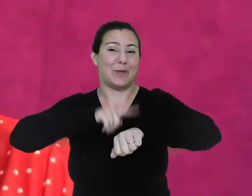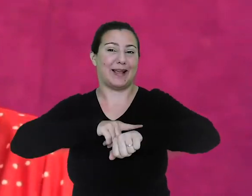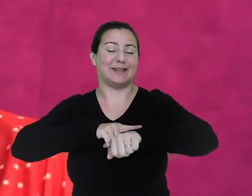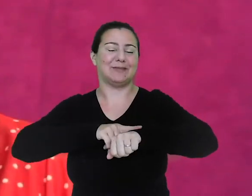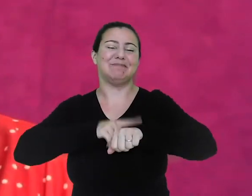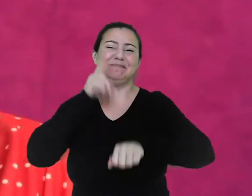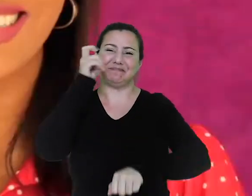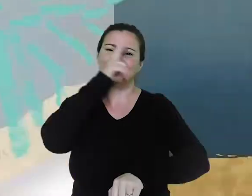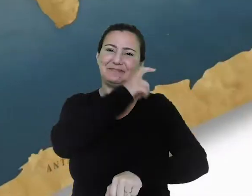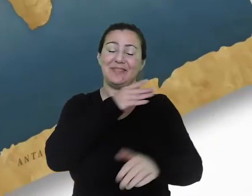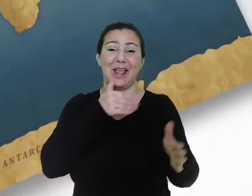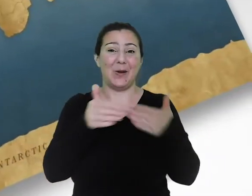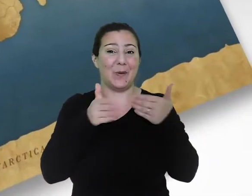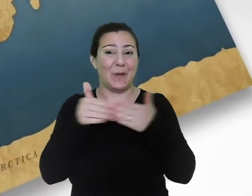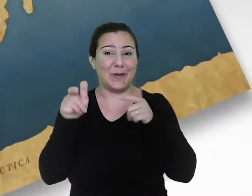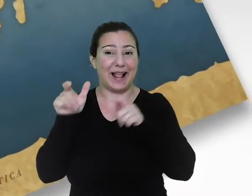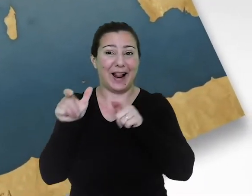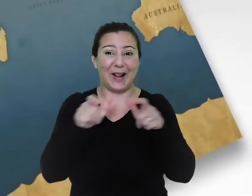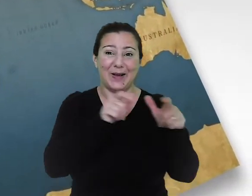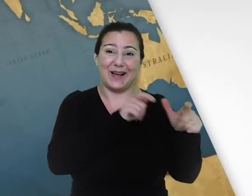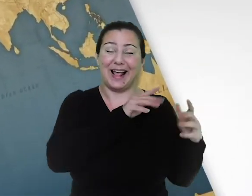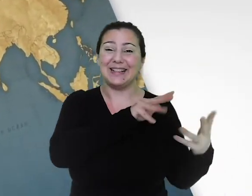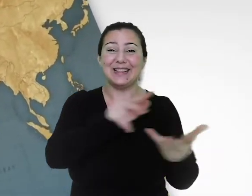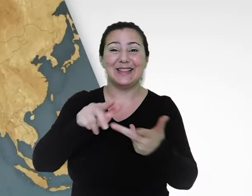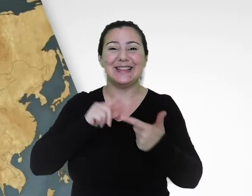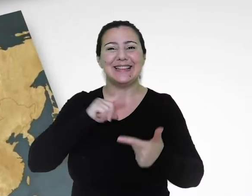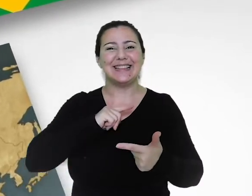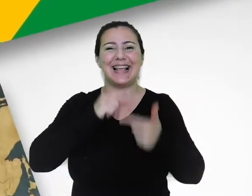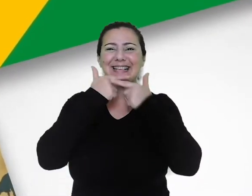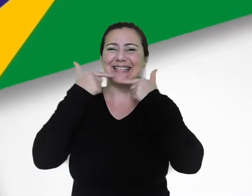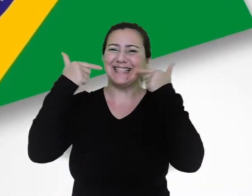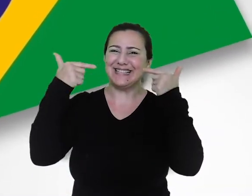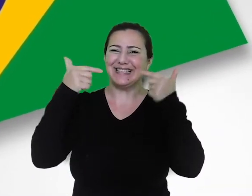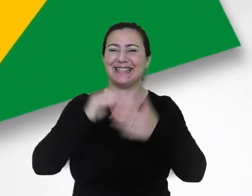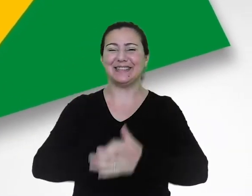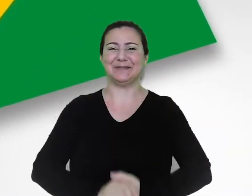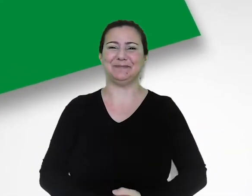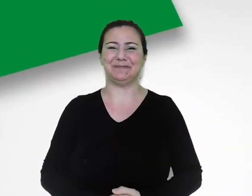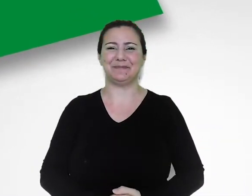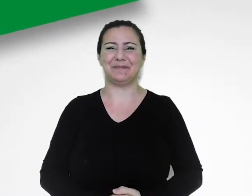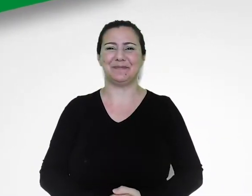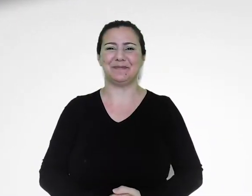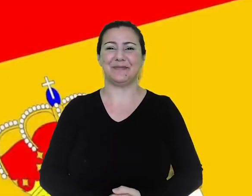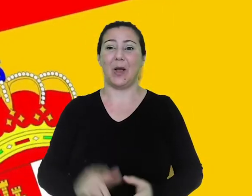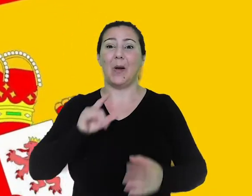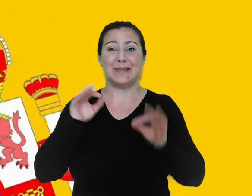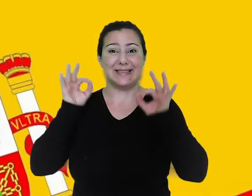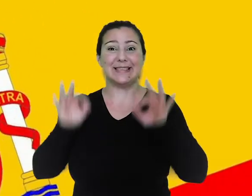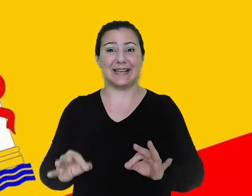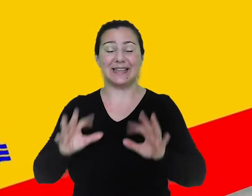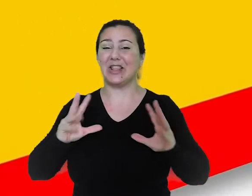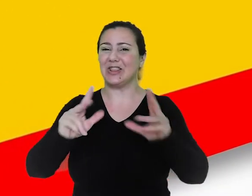para passar por esse momento delicado em qualquer lugarzinho do mundo tem alguém sorrindo seguramente na